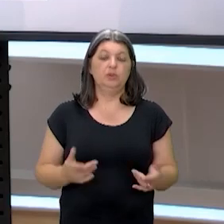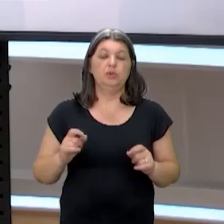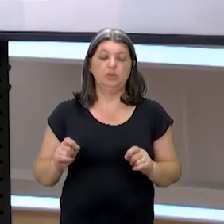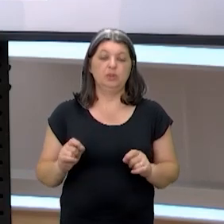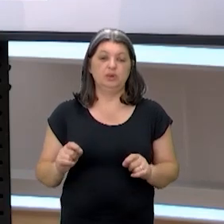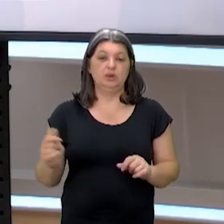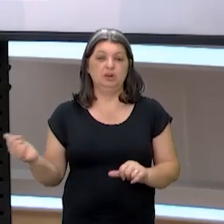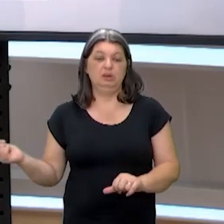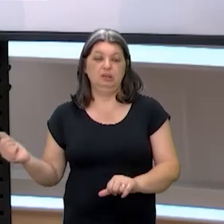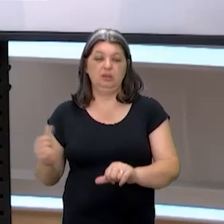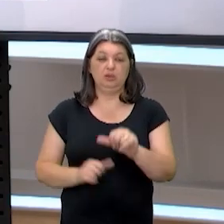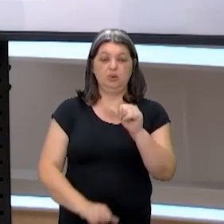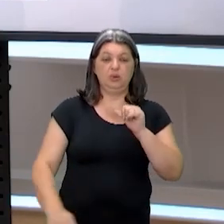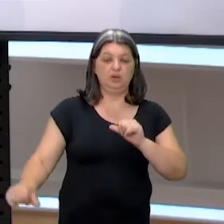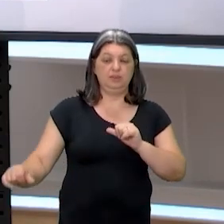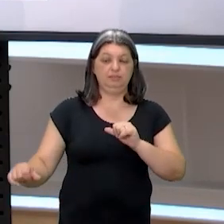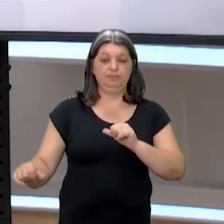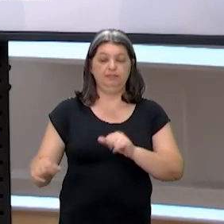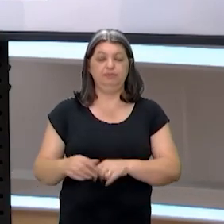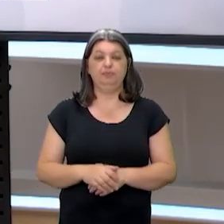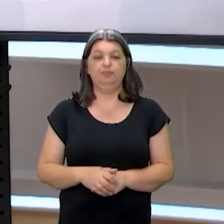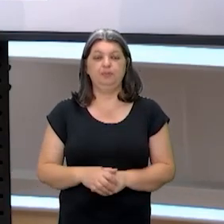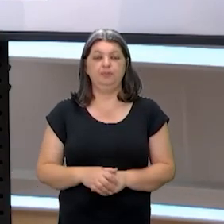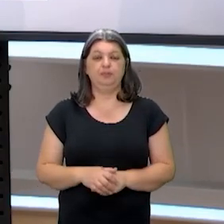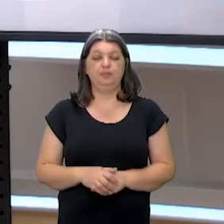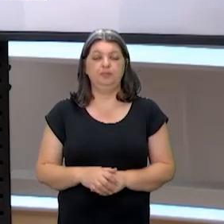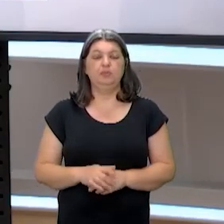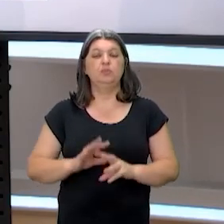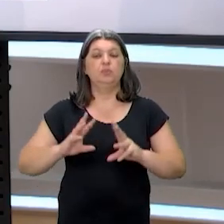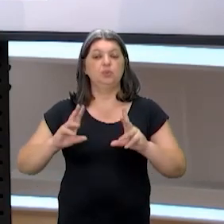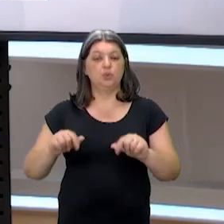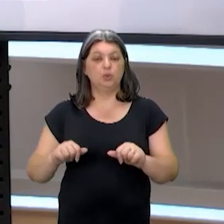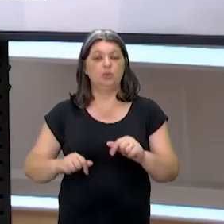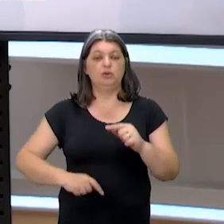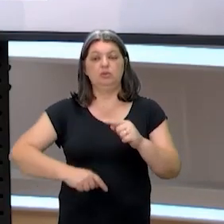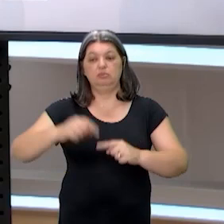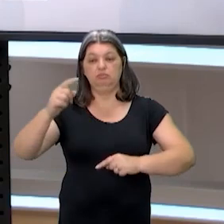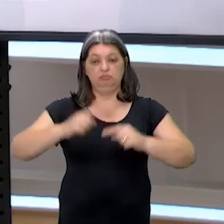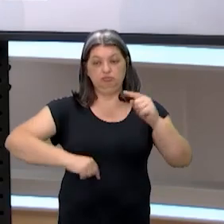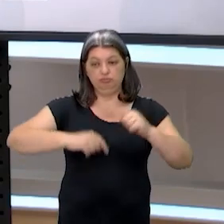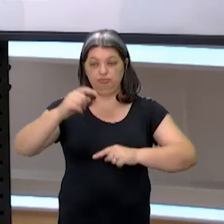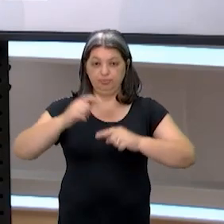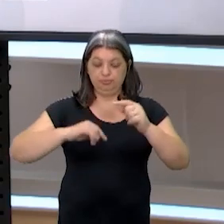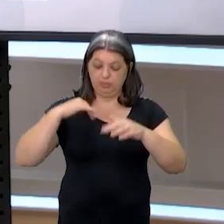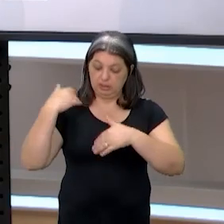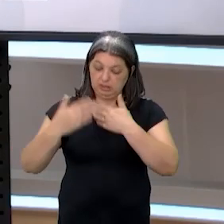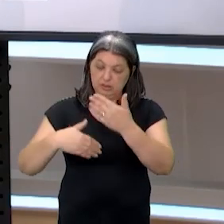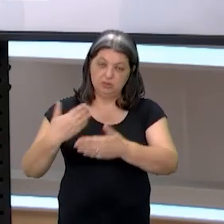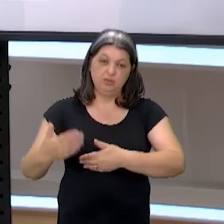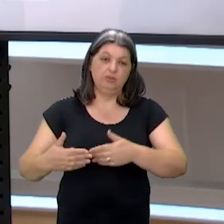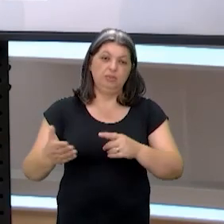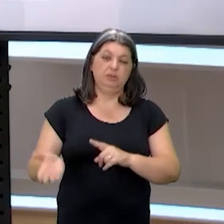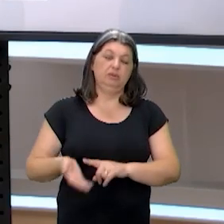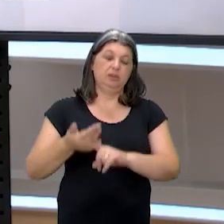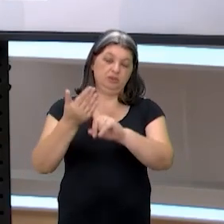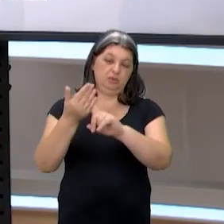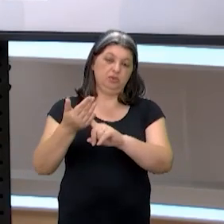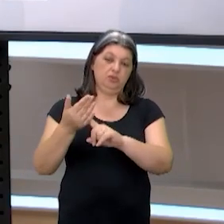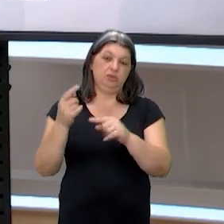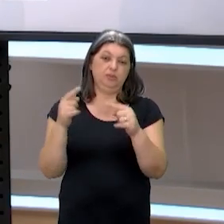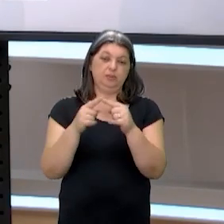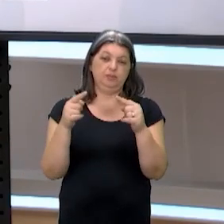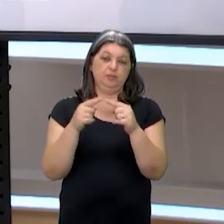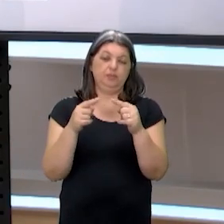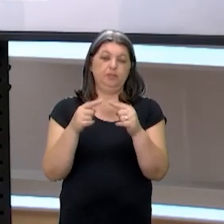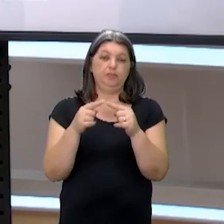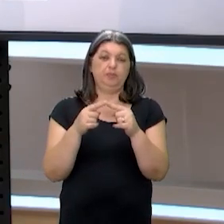a troca de todo o maquinário e o desenvolvimento de tecnologias relacionadas